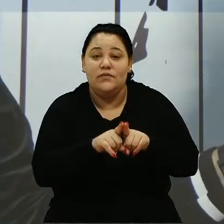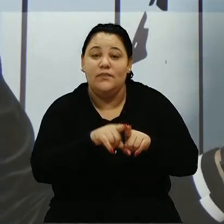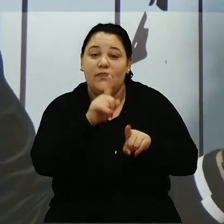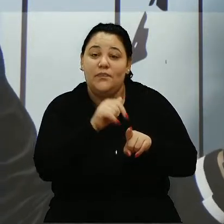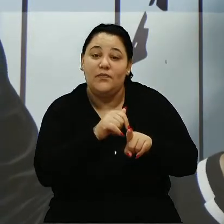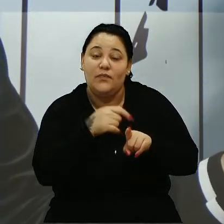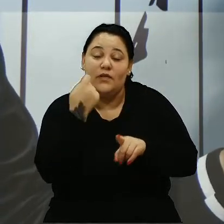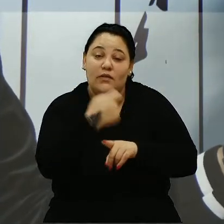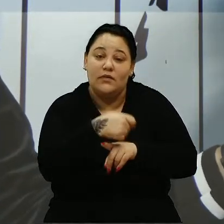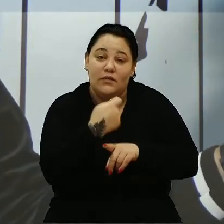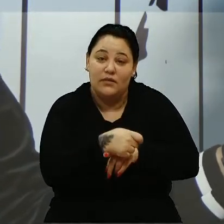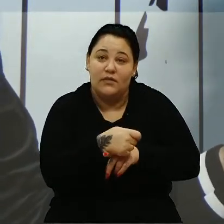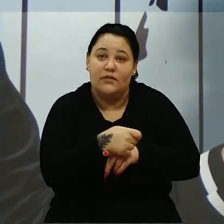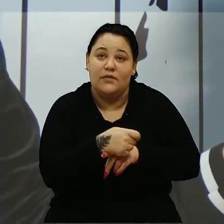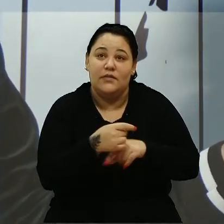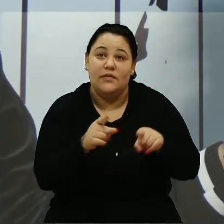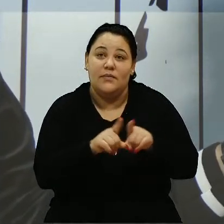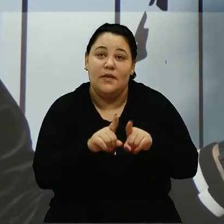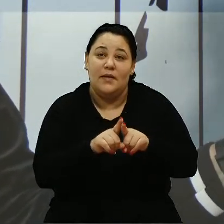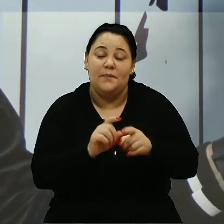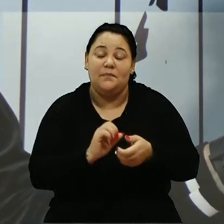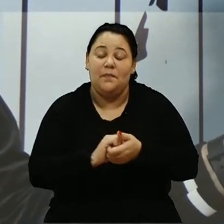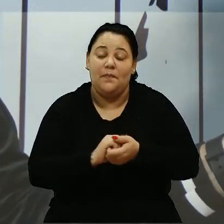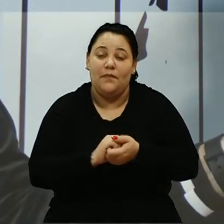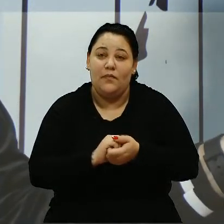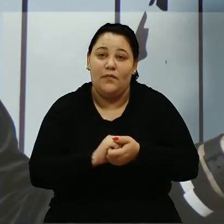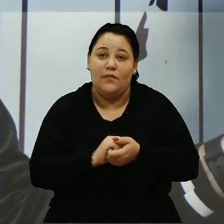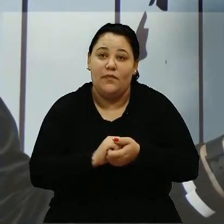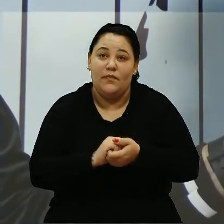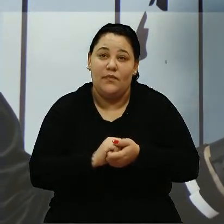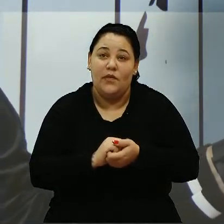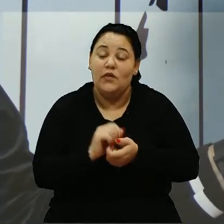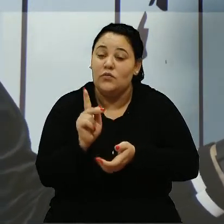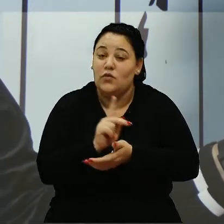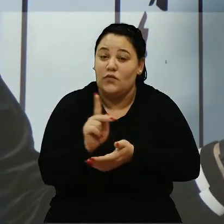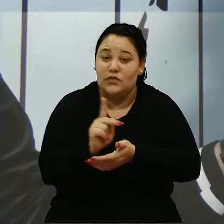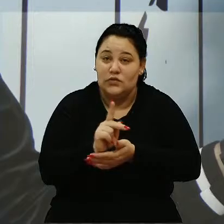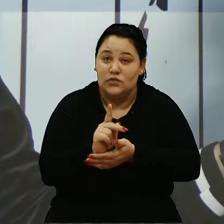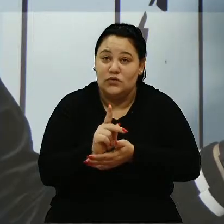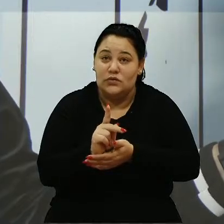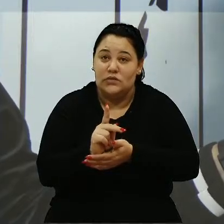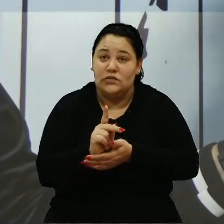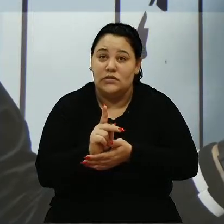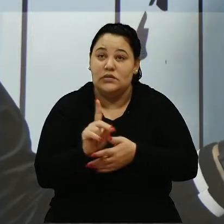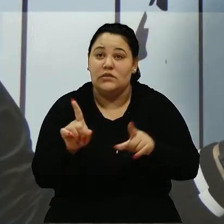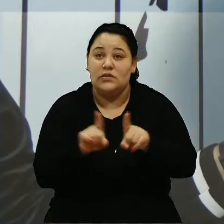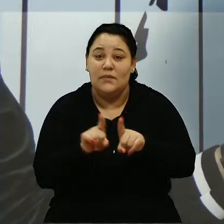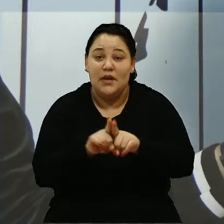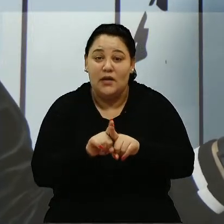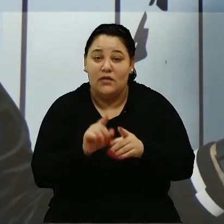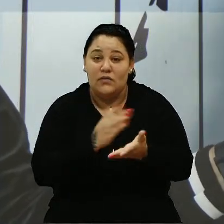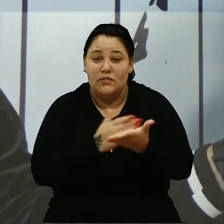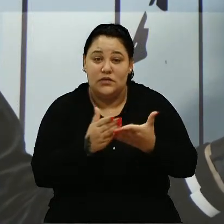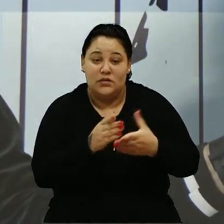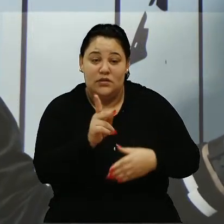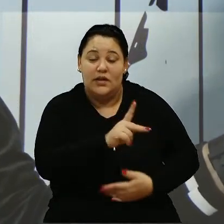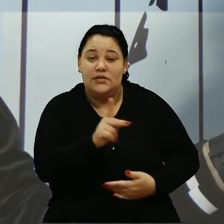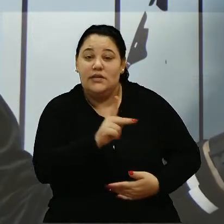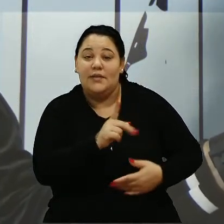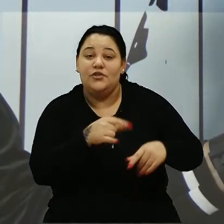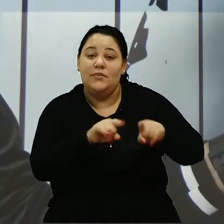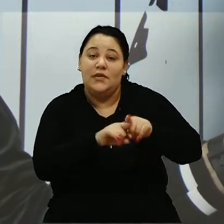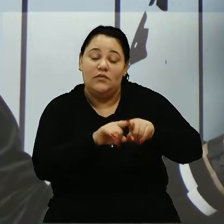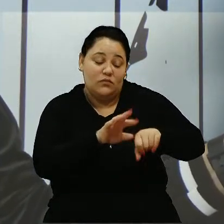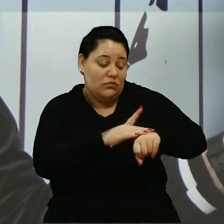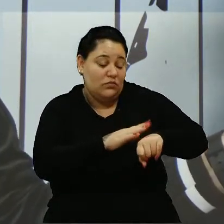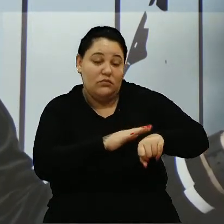de quem cuida, sabe? Os professores, eles estão ficando adoecidos. A comunidade escolar como